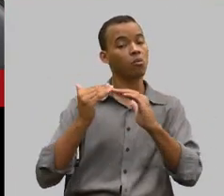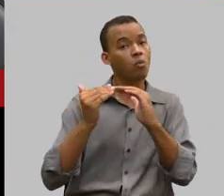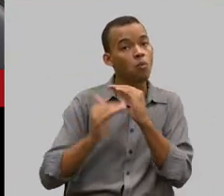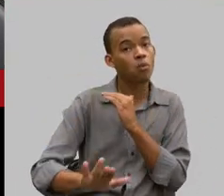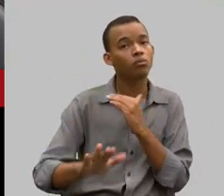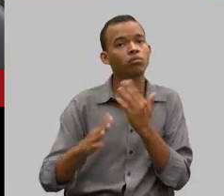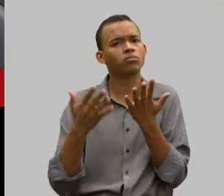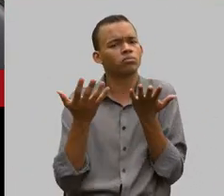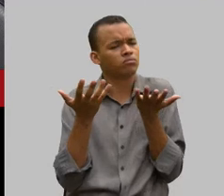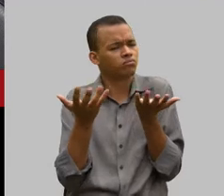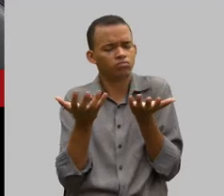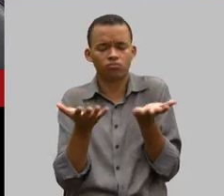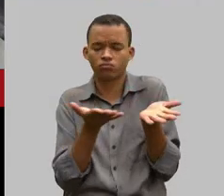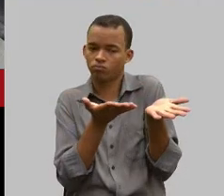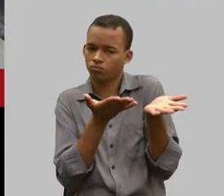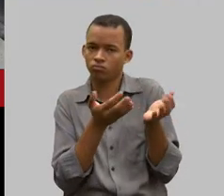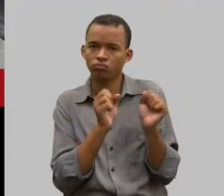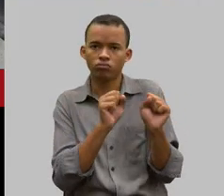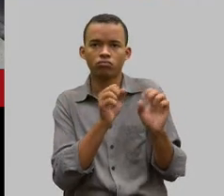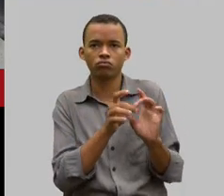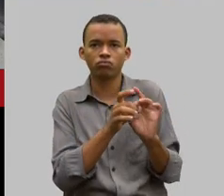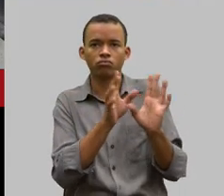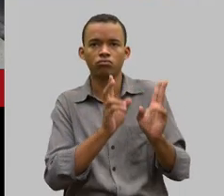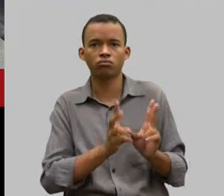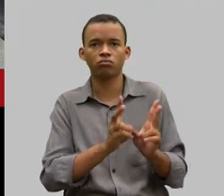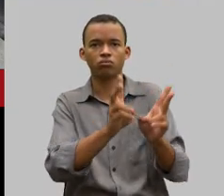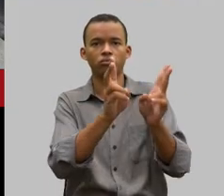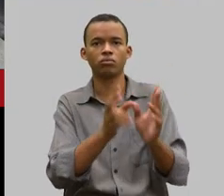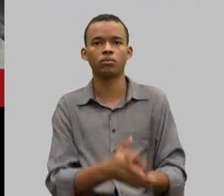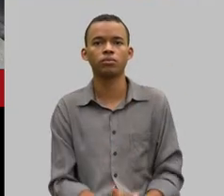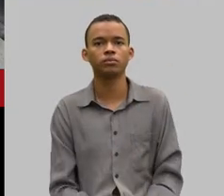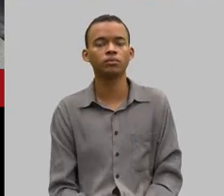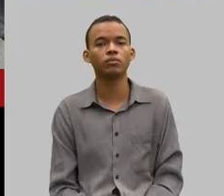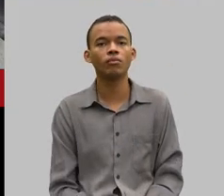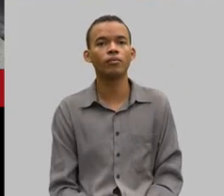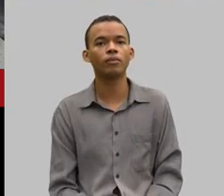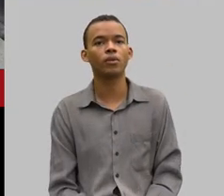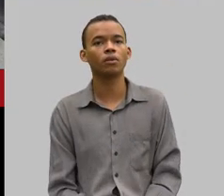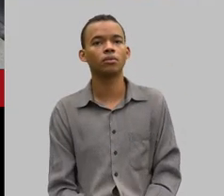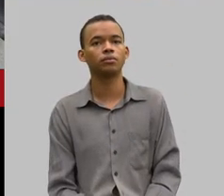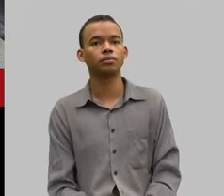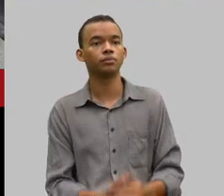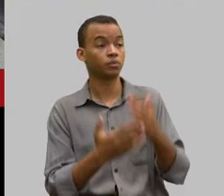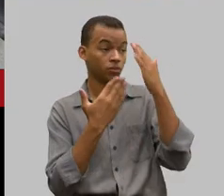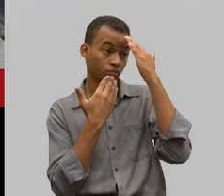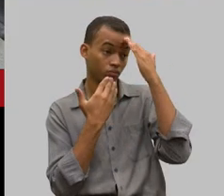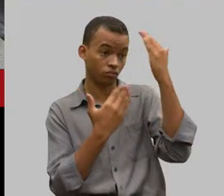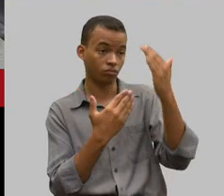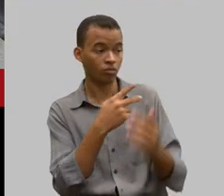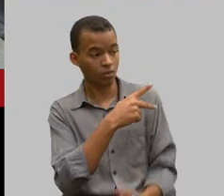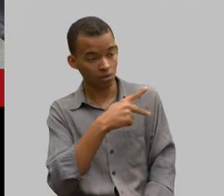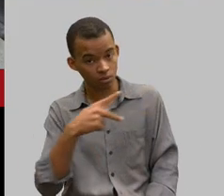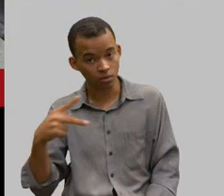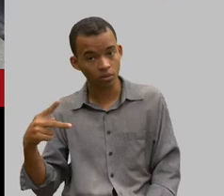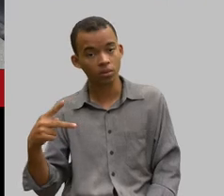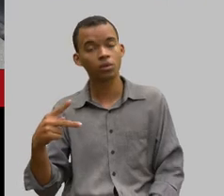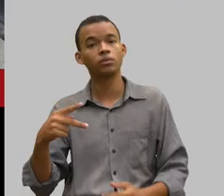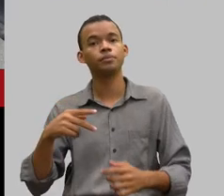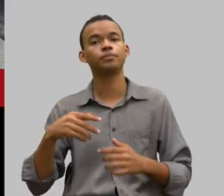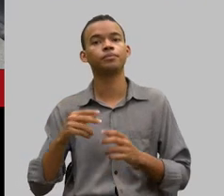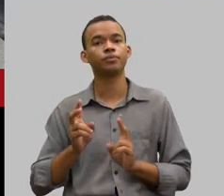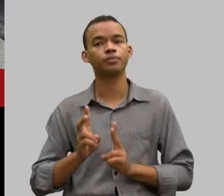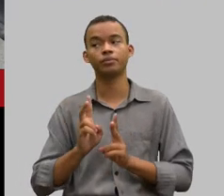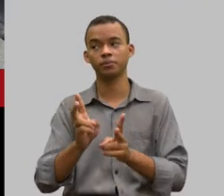palavra o secretário Marcelo ar agradeço Presidente dando continuidade deputada